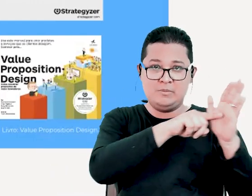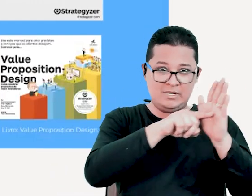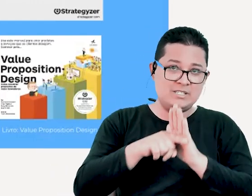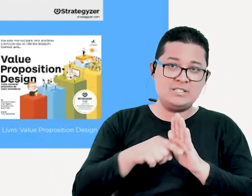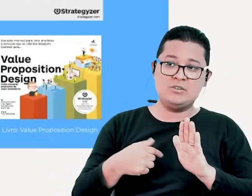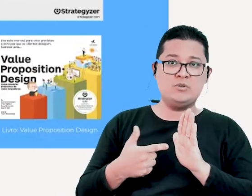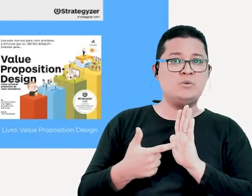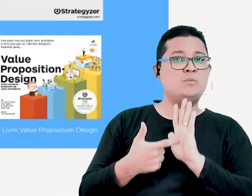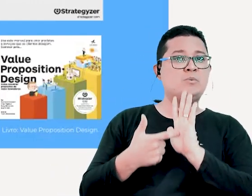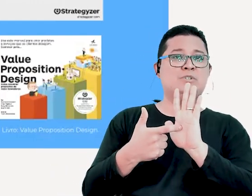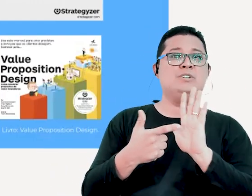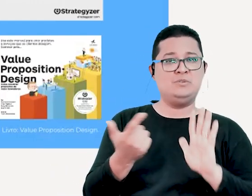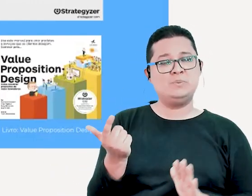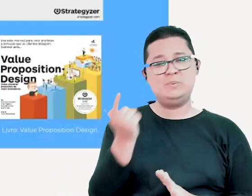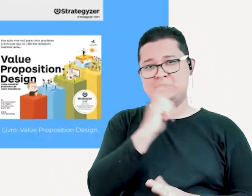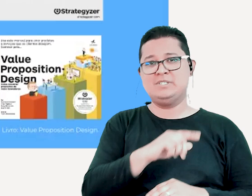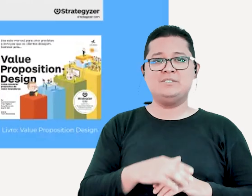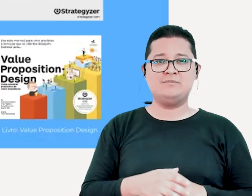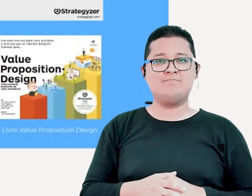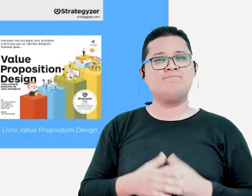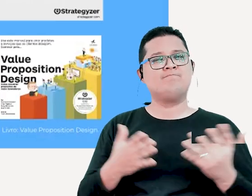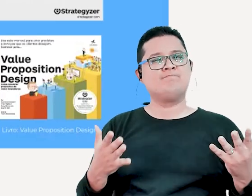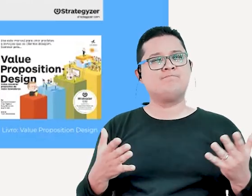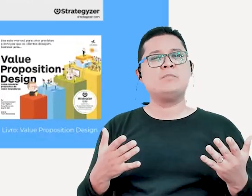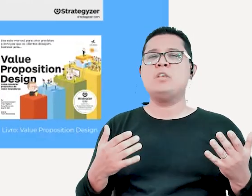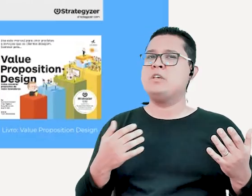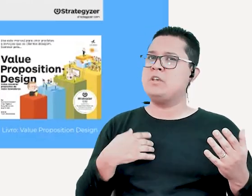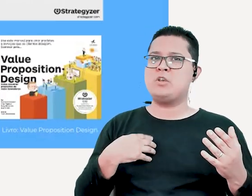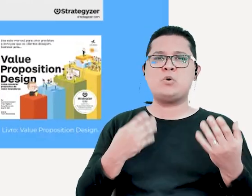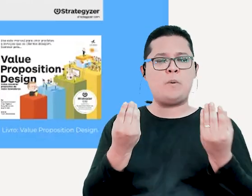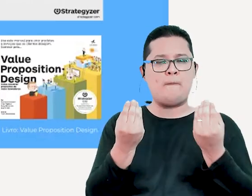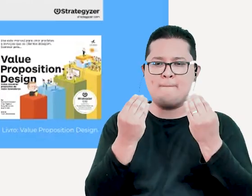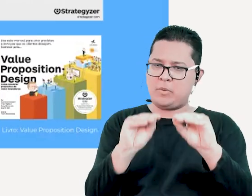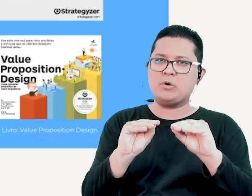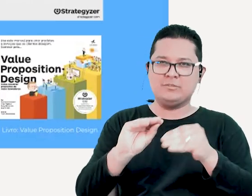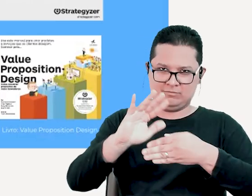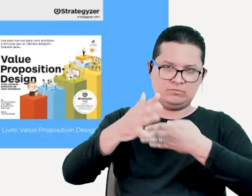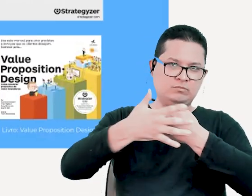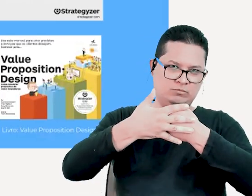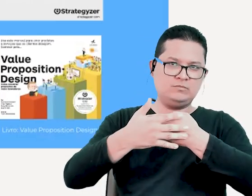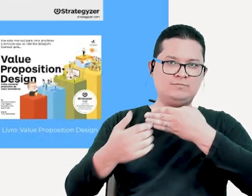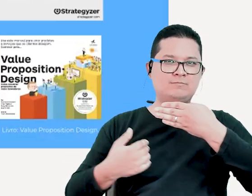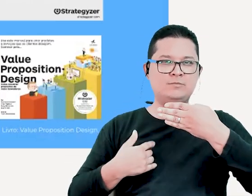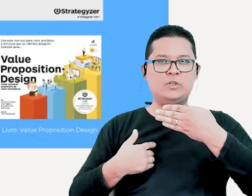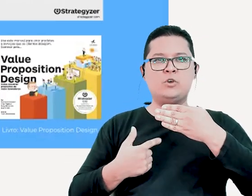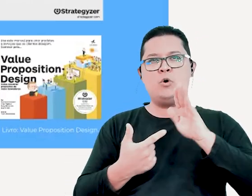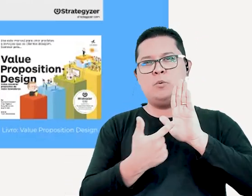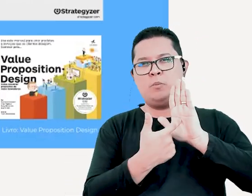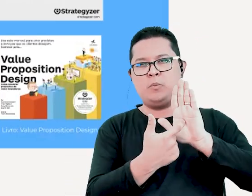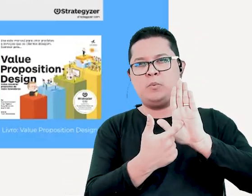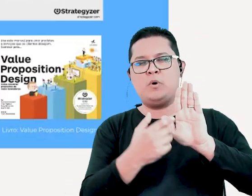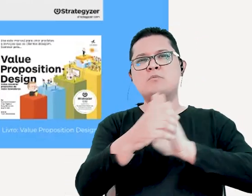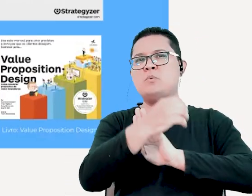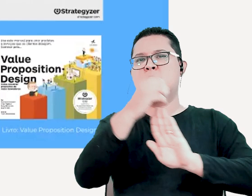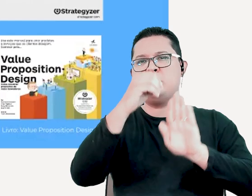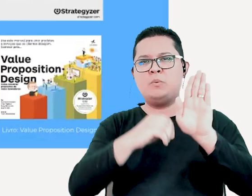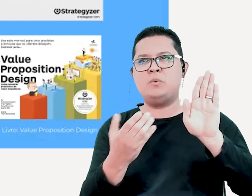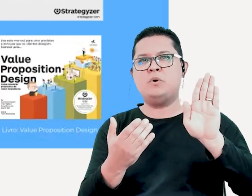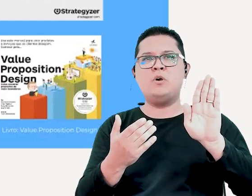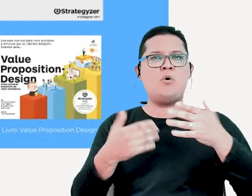aí, aqui, vale você jogar esses frameworks aí para o Figma Jam, para o